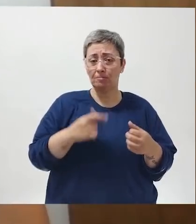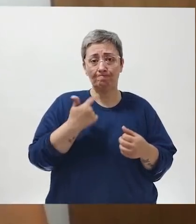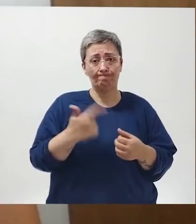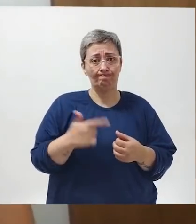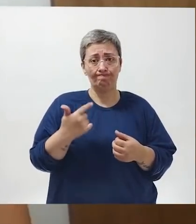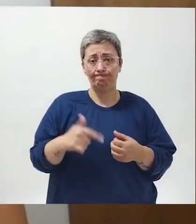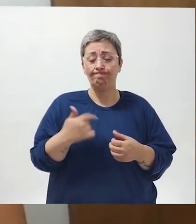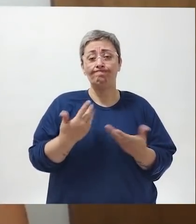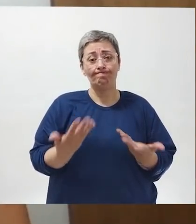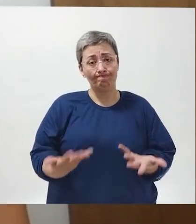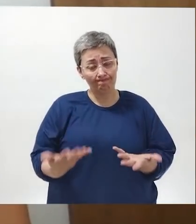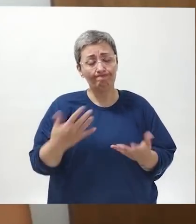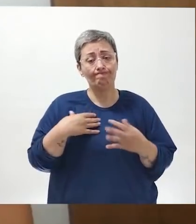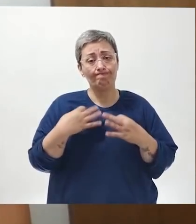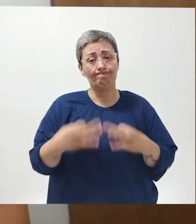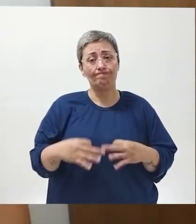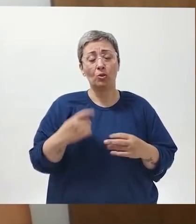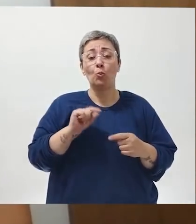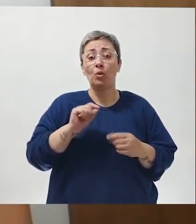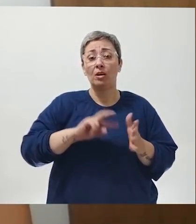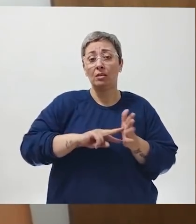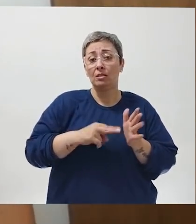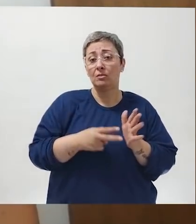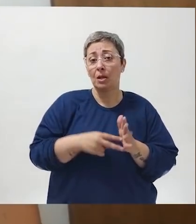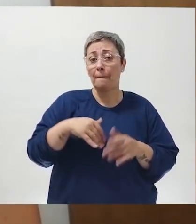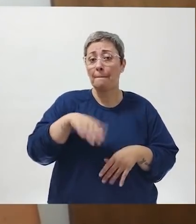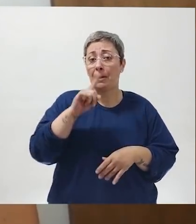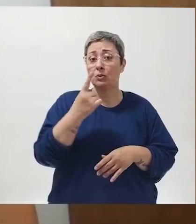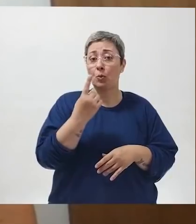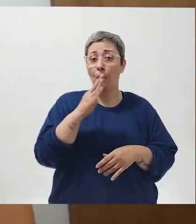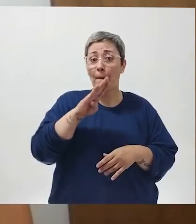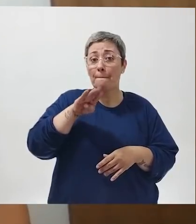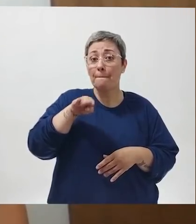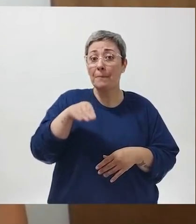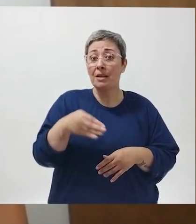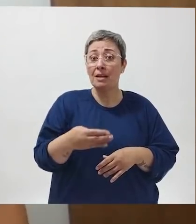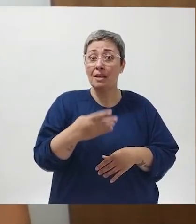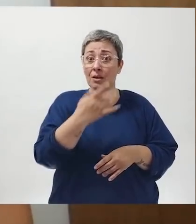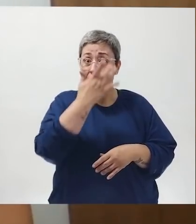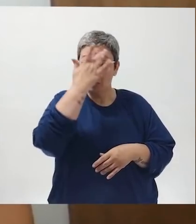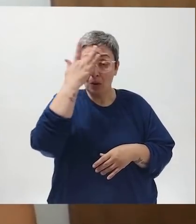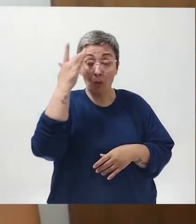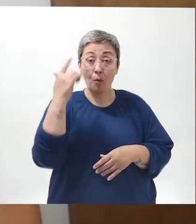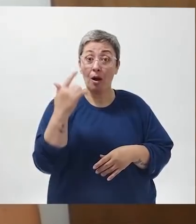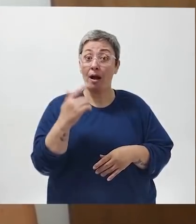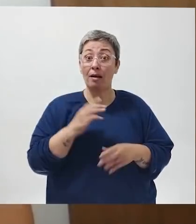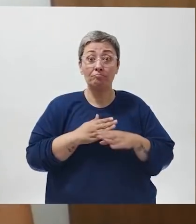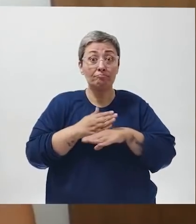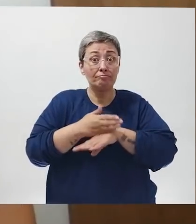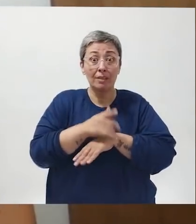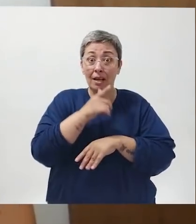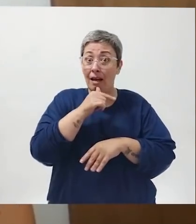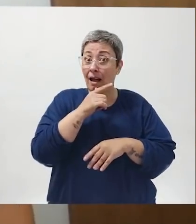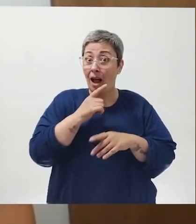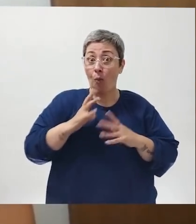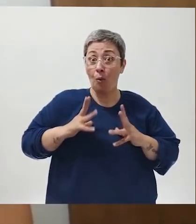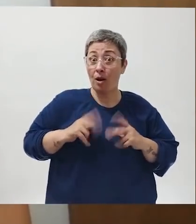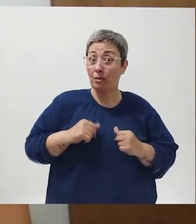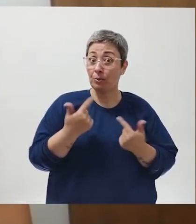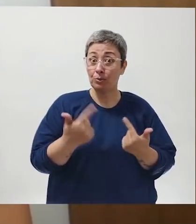adequado? Pois é, isso mesmo, o que significa que mais de 1 bilhão de pessoas não têm acesso à água